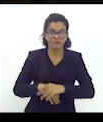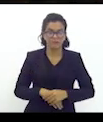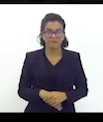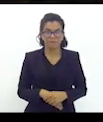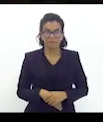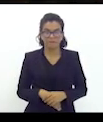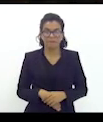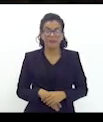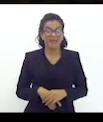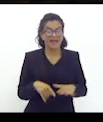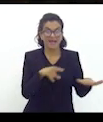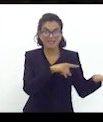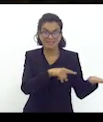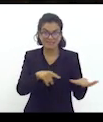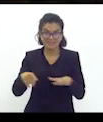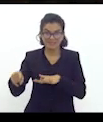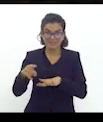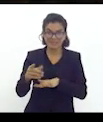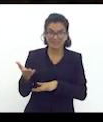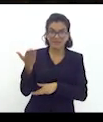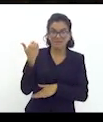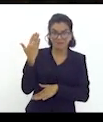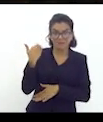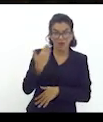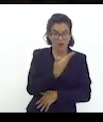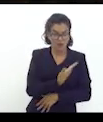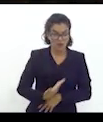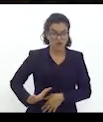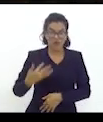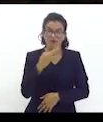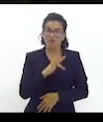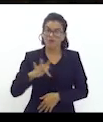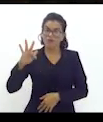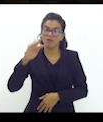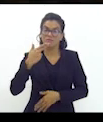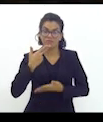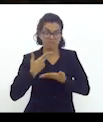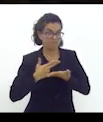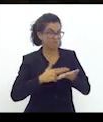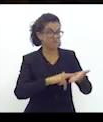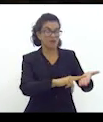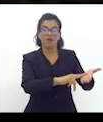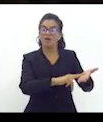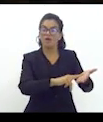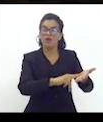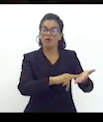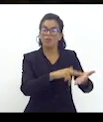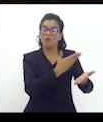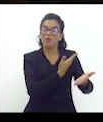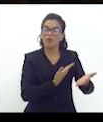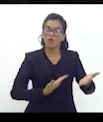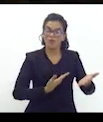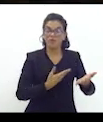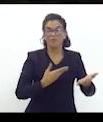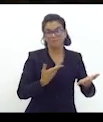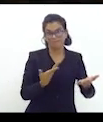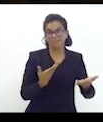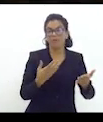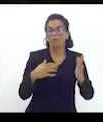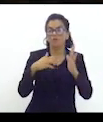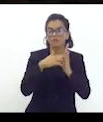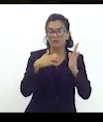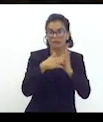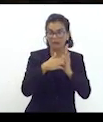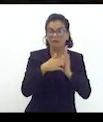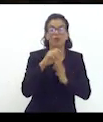A semana passada, o governo federal mandou para o Congresso Nacional projeto de lei